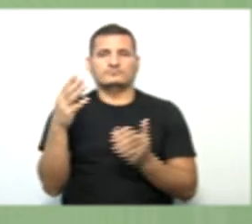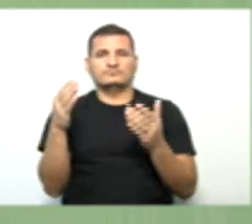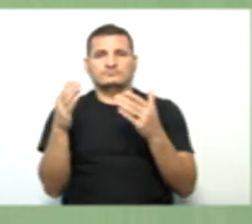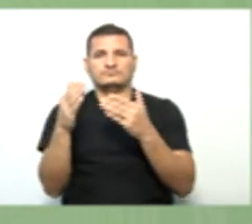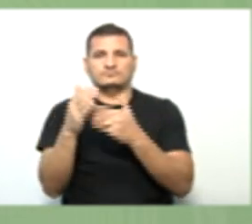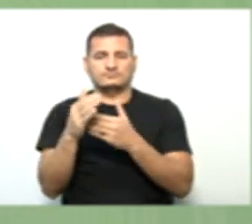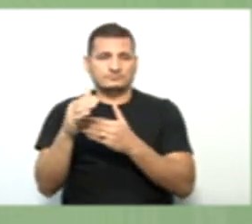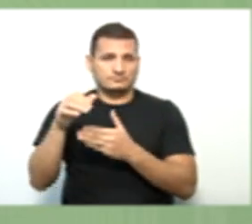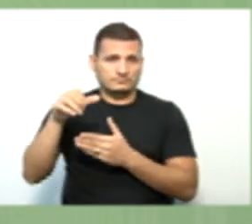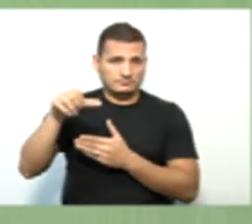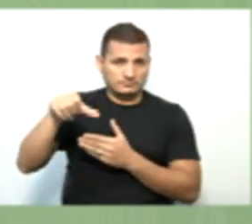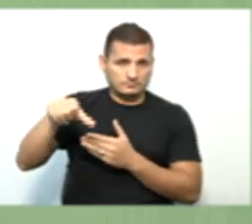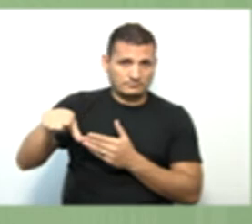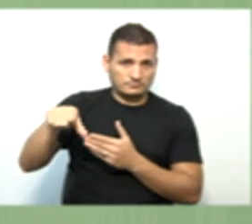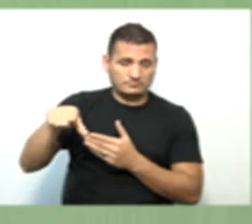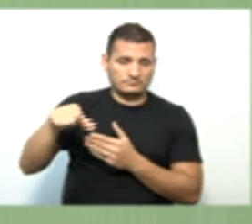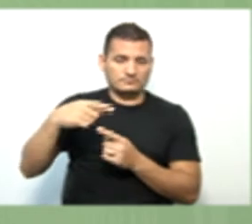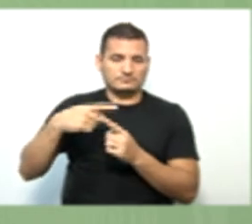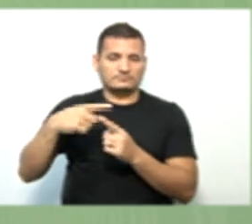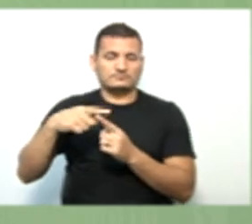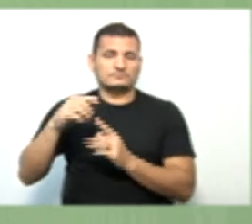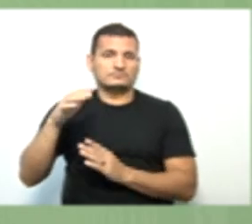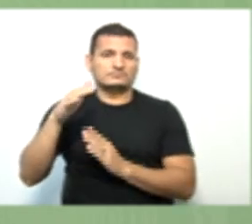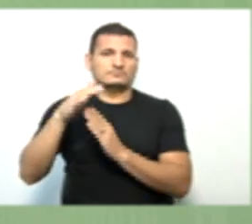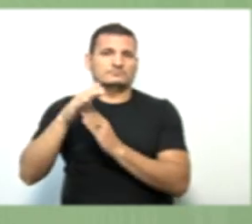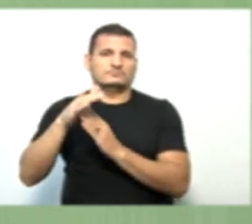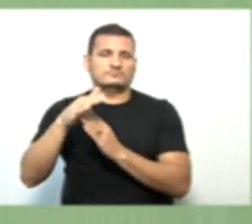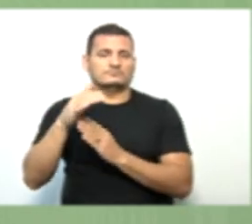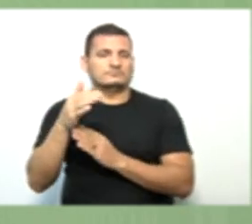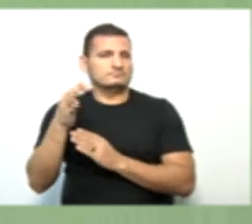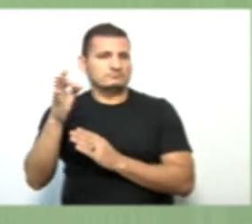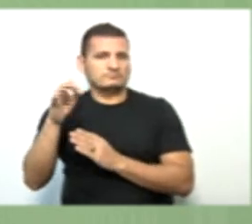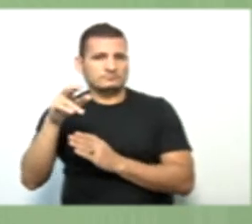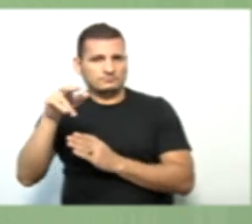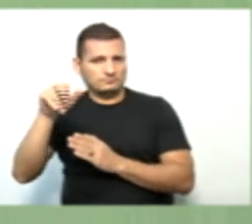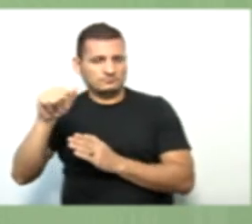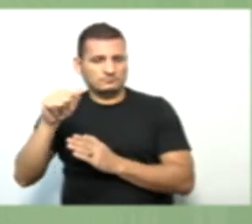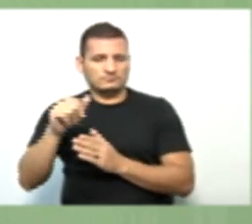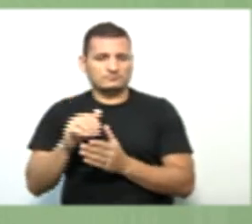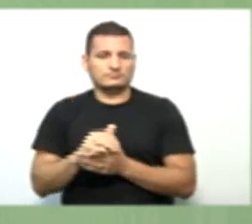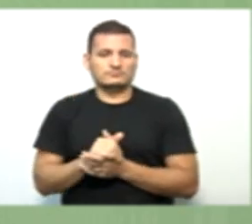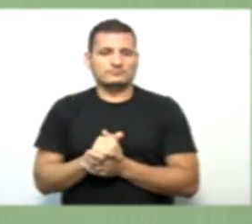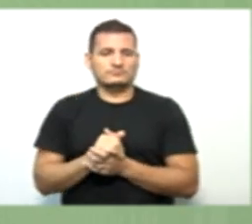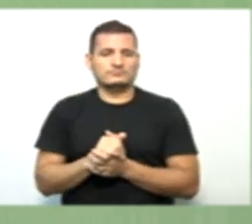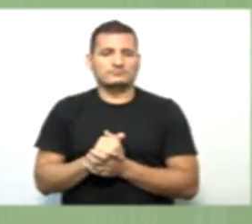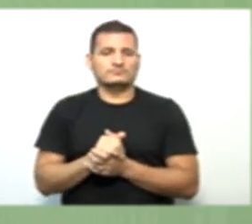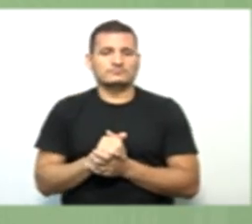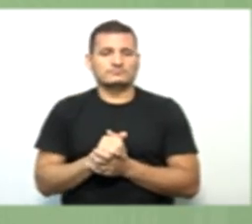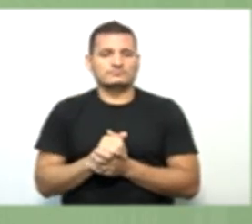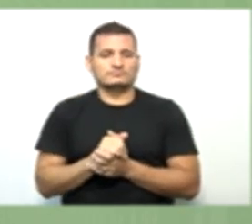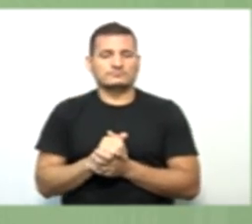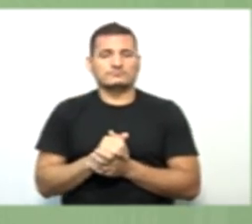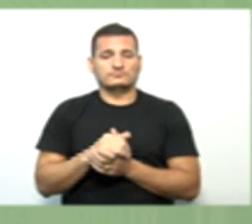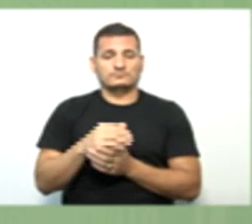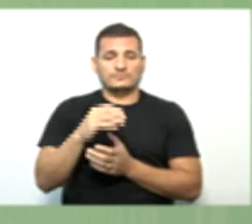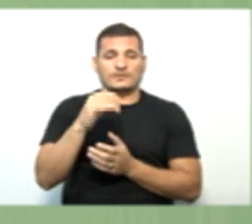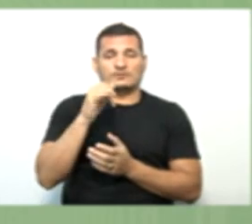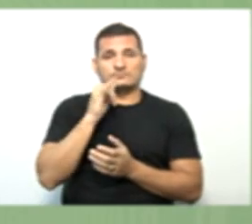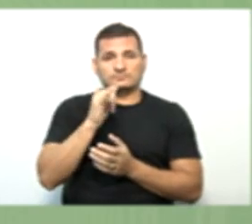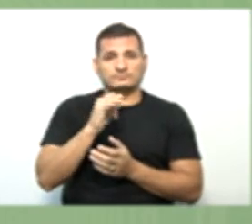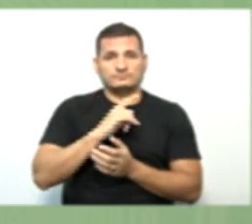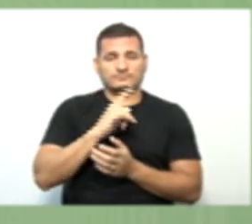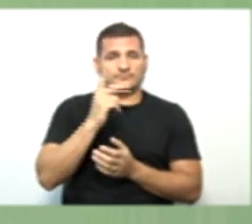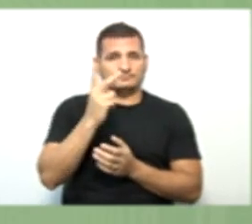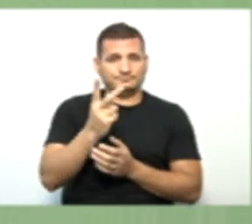9. Por que 9? Porque o limite superior nunca entra. E quando nós temos uma expressão com dois argumentos,